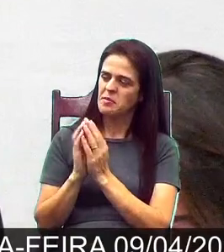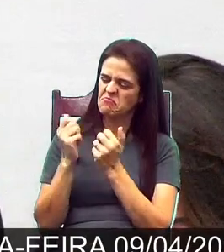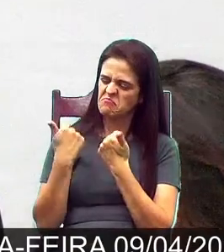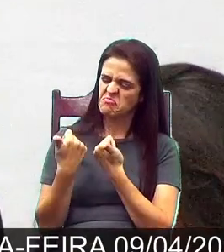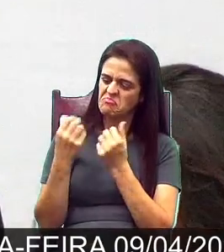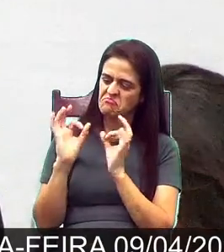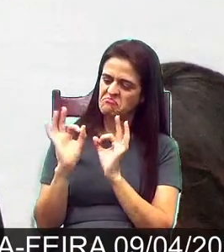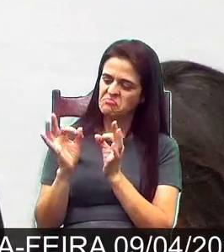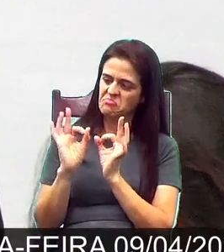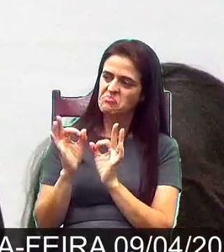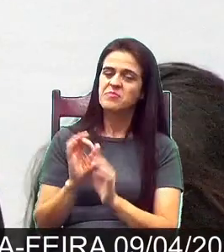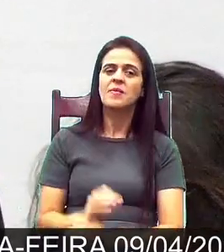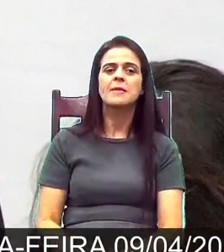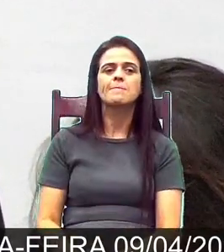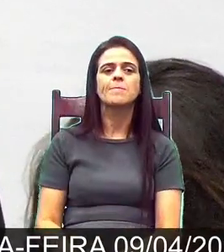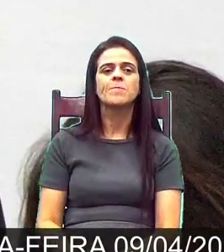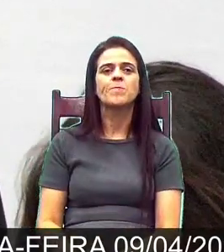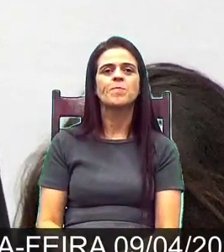Luiz,